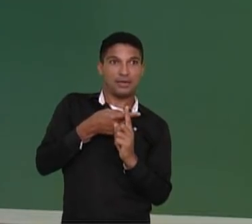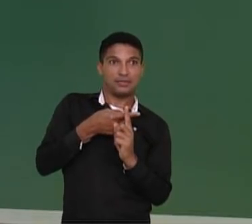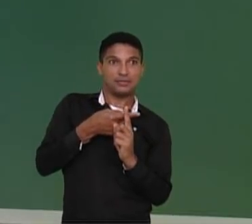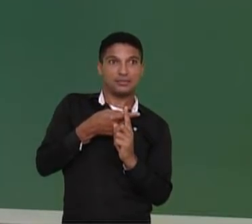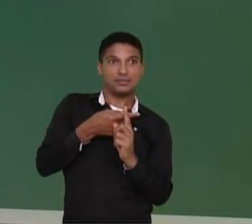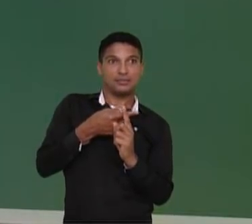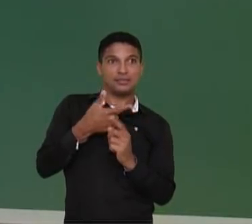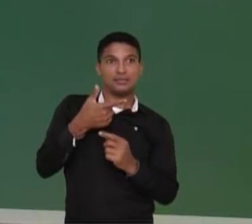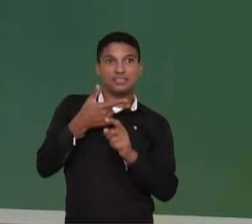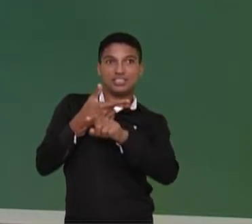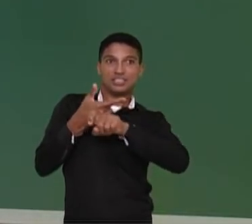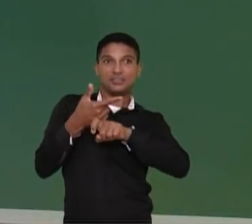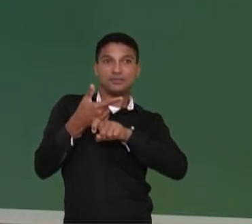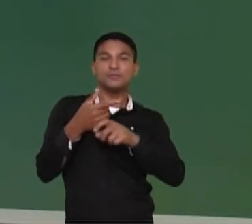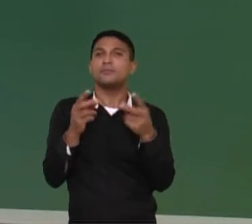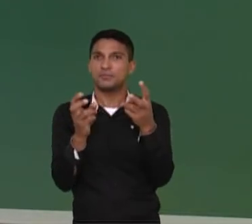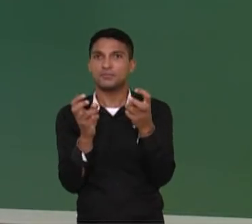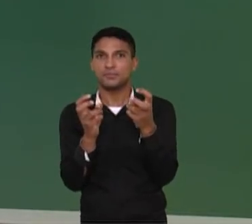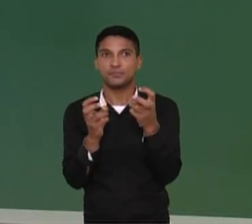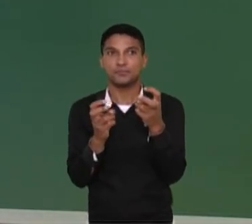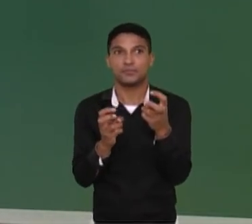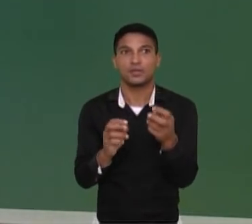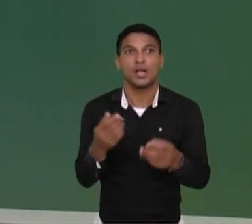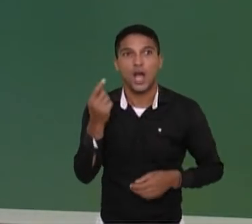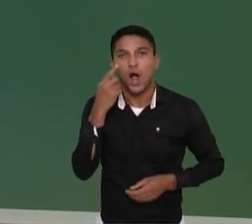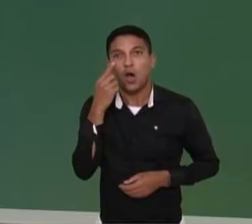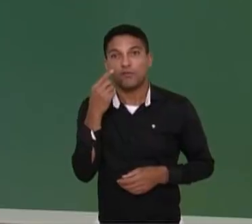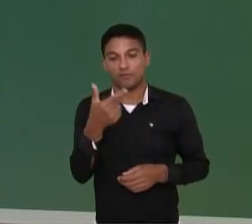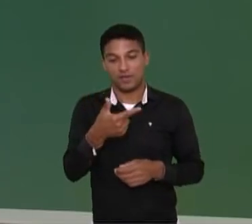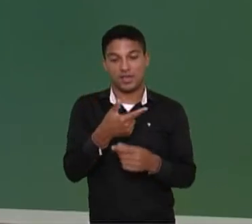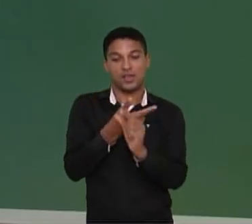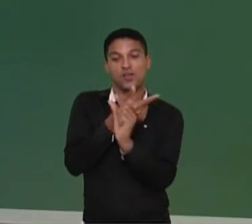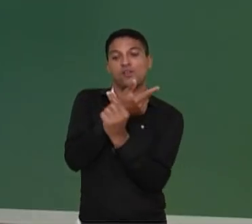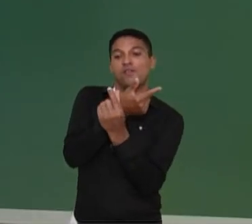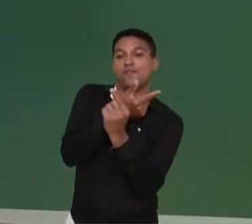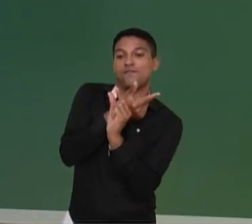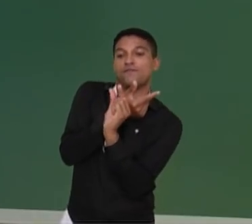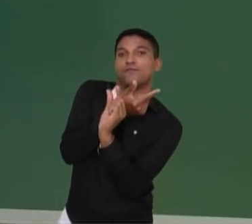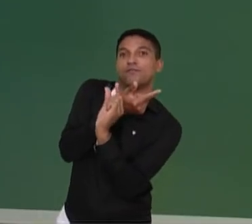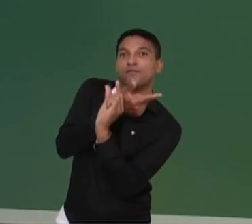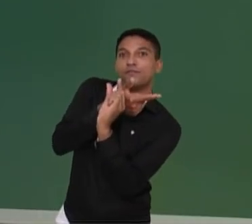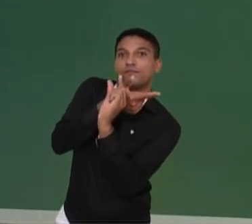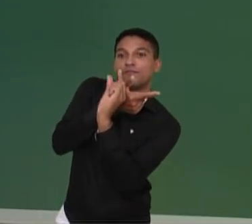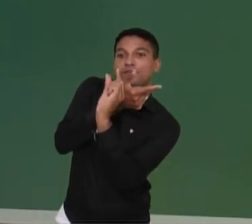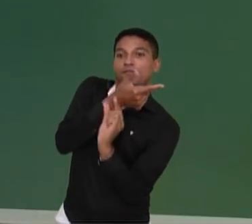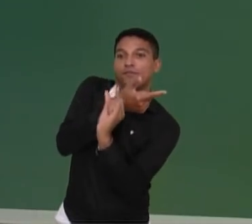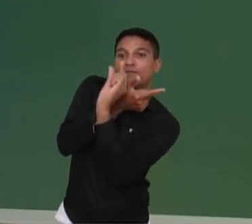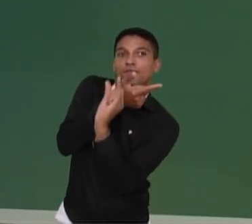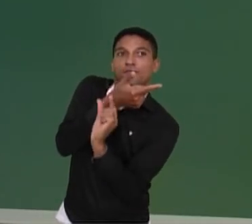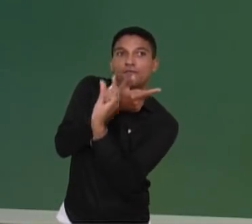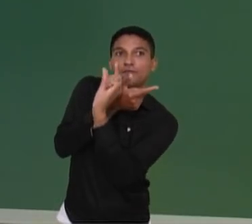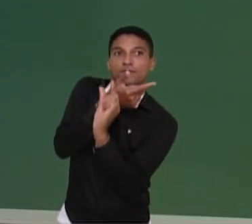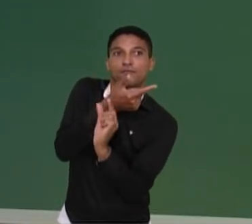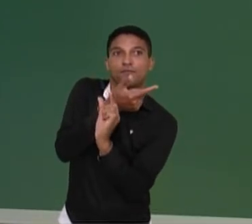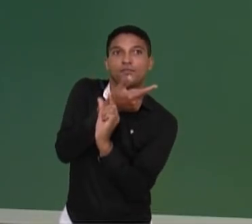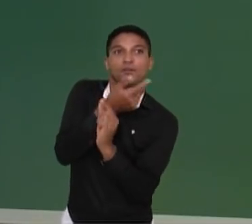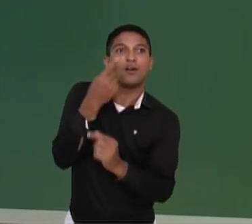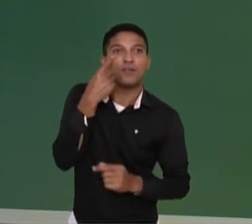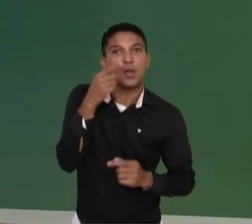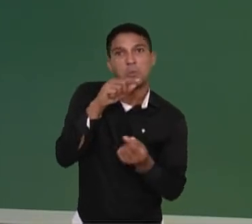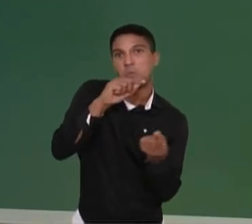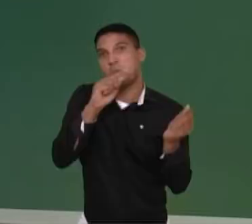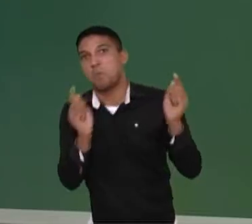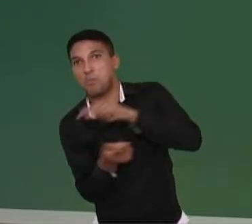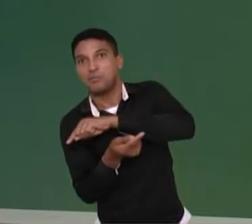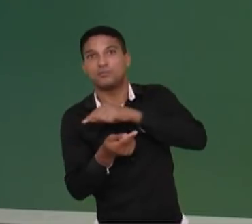vai girar essa figura para conseguir comparar as duas. Fiz esse giro aqui. Agora essa parte